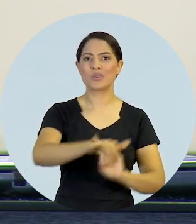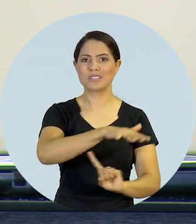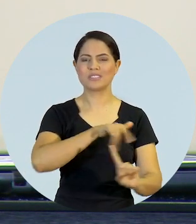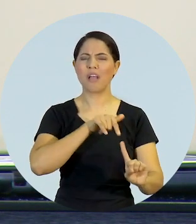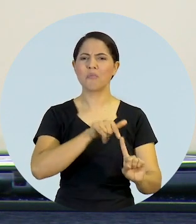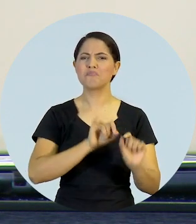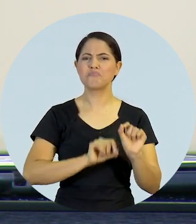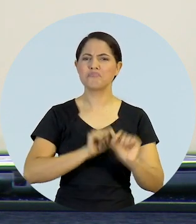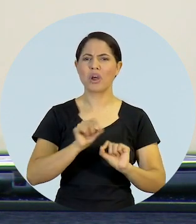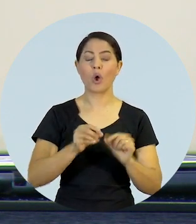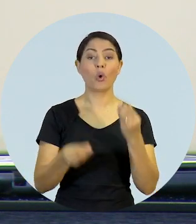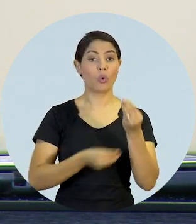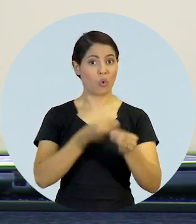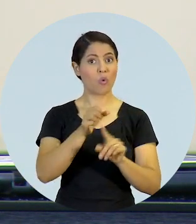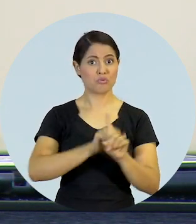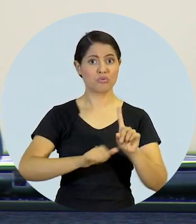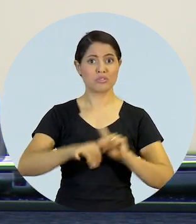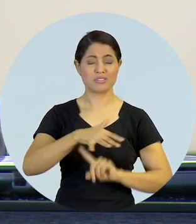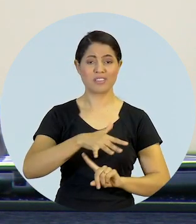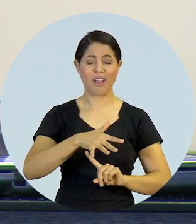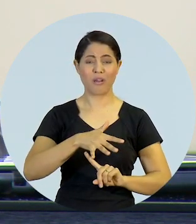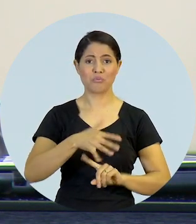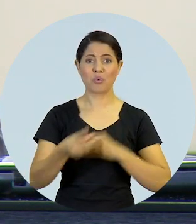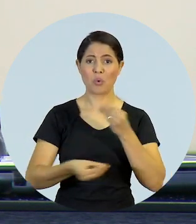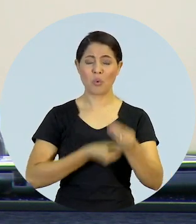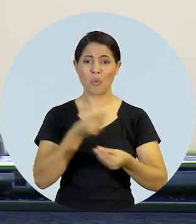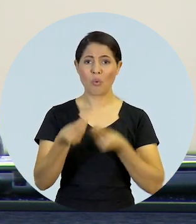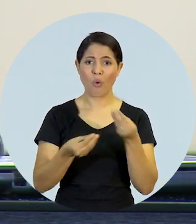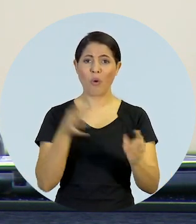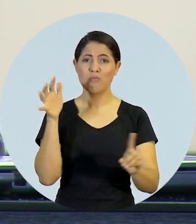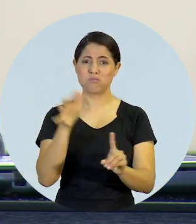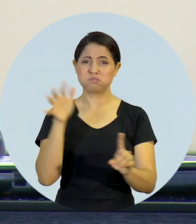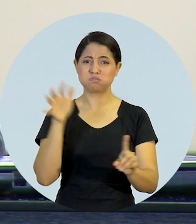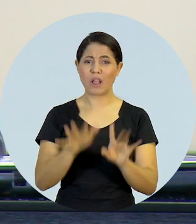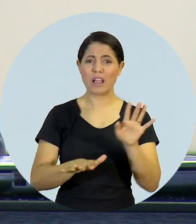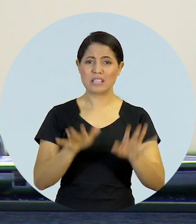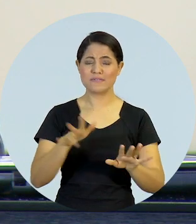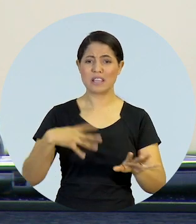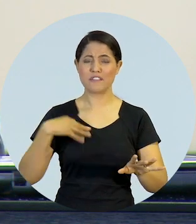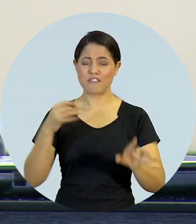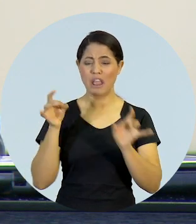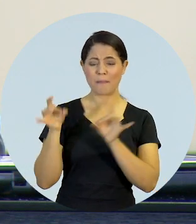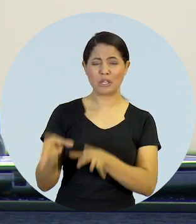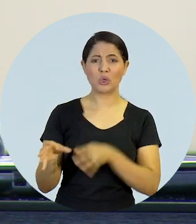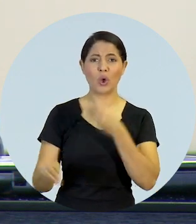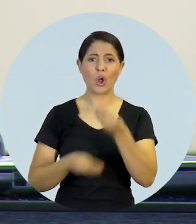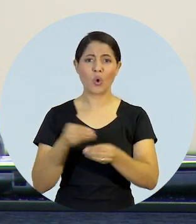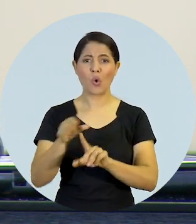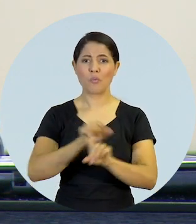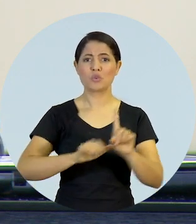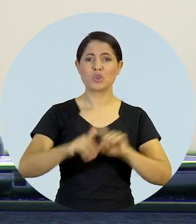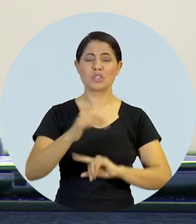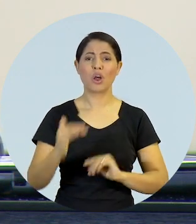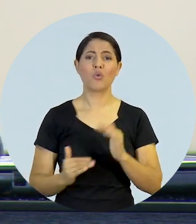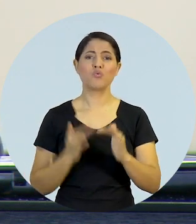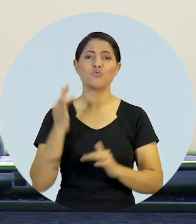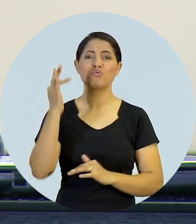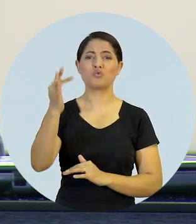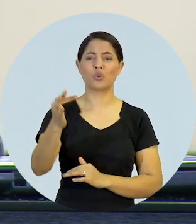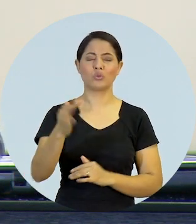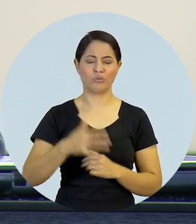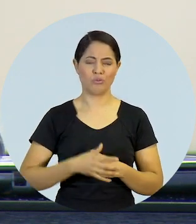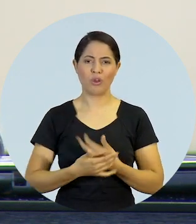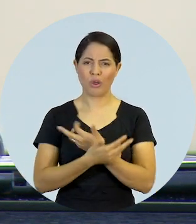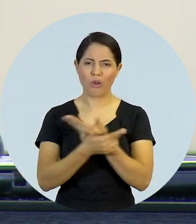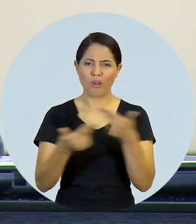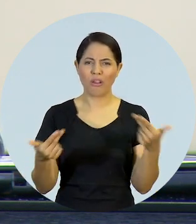estação social, a gente fala do custo social do abandono de filhos no Brasil, inclusive do reflexo disso na